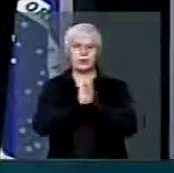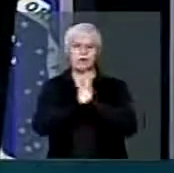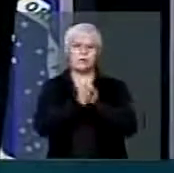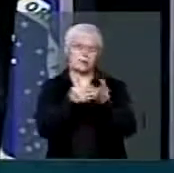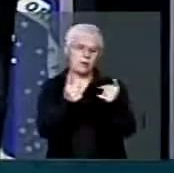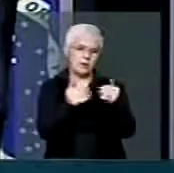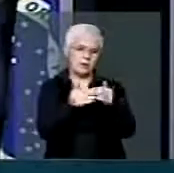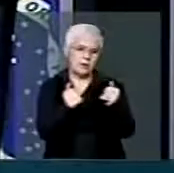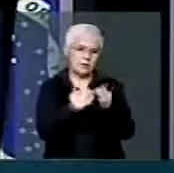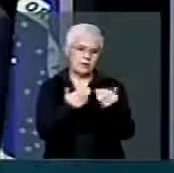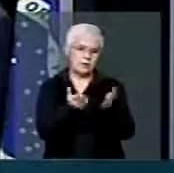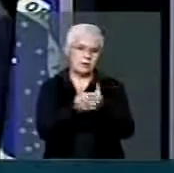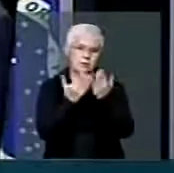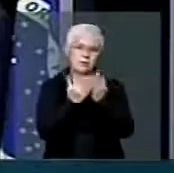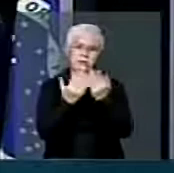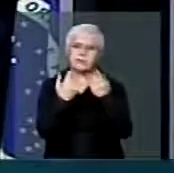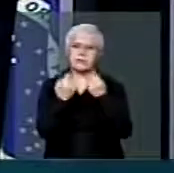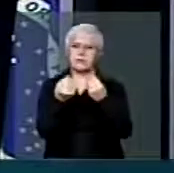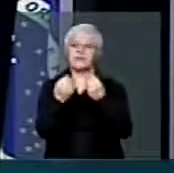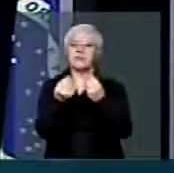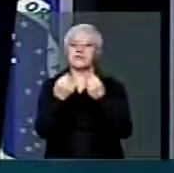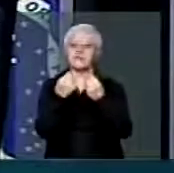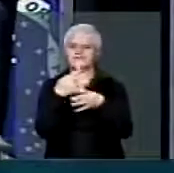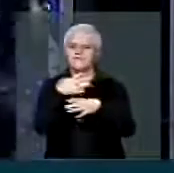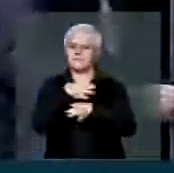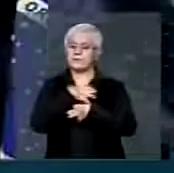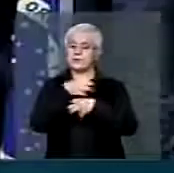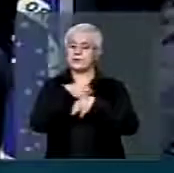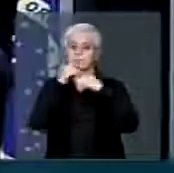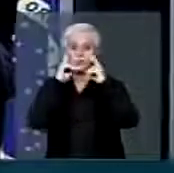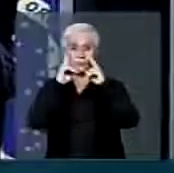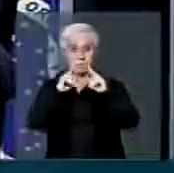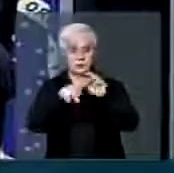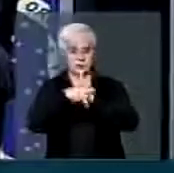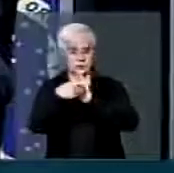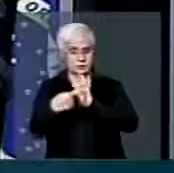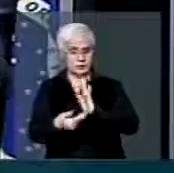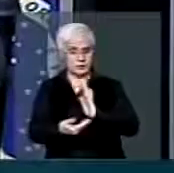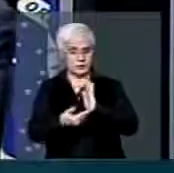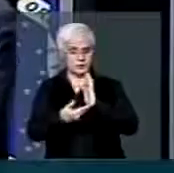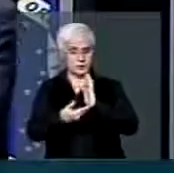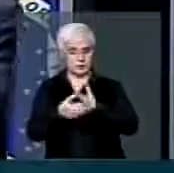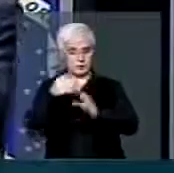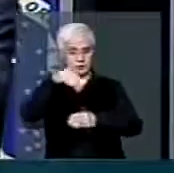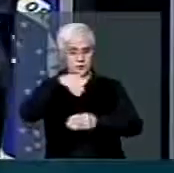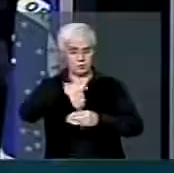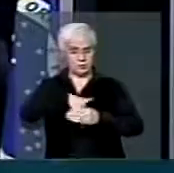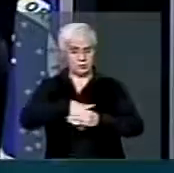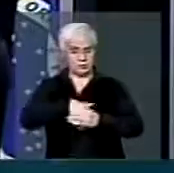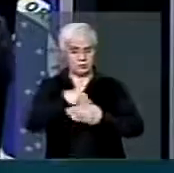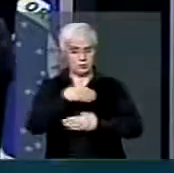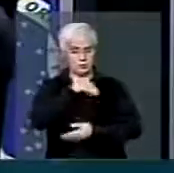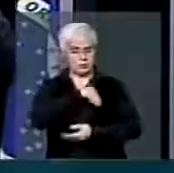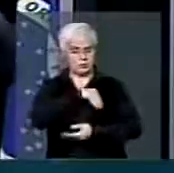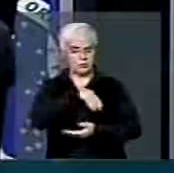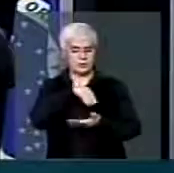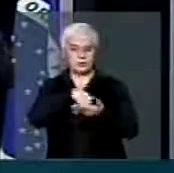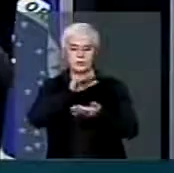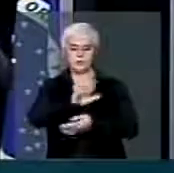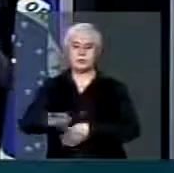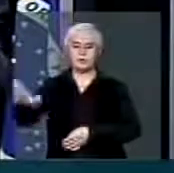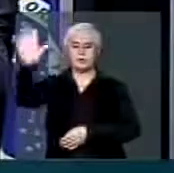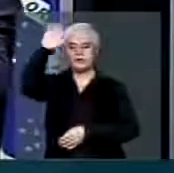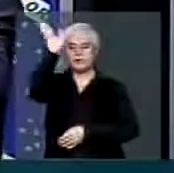mendigarem o desejo e o sentimento de ver esta casa votando o seu piso